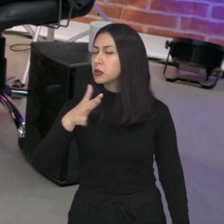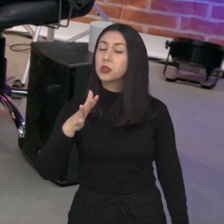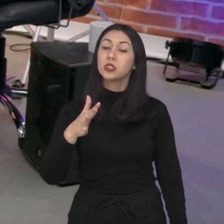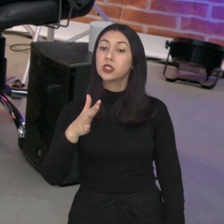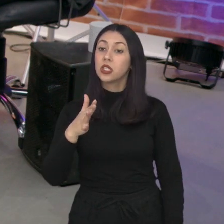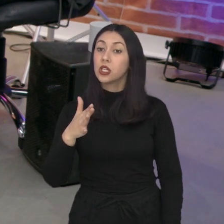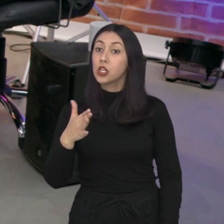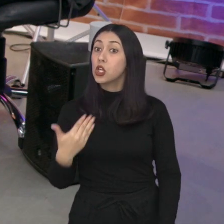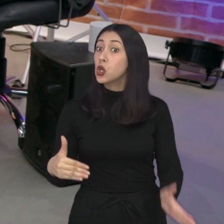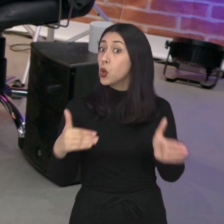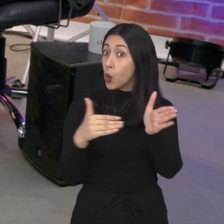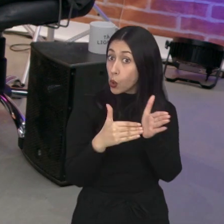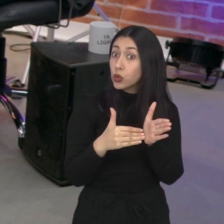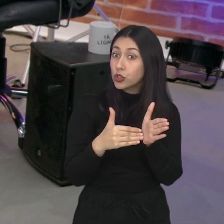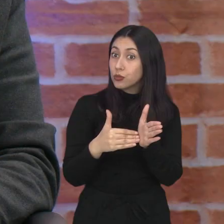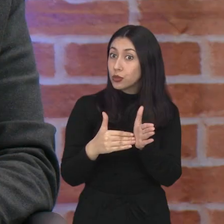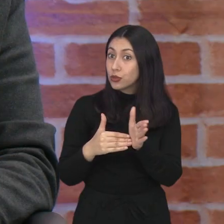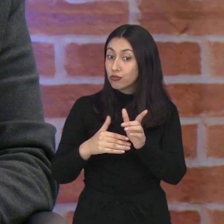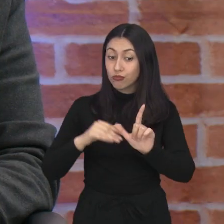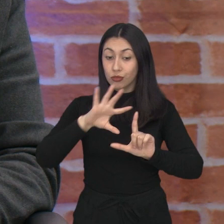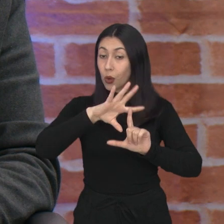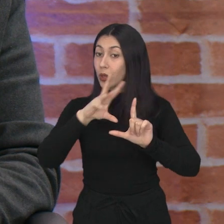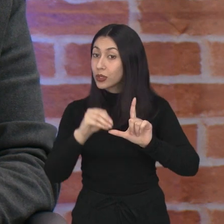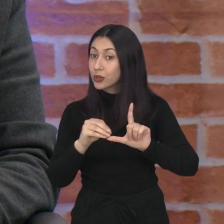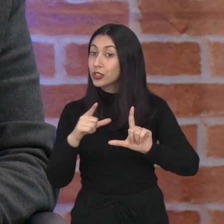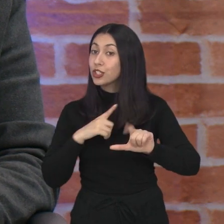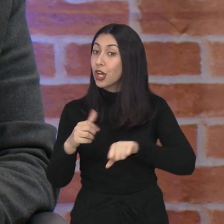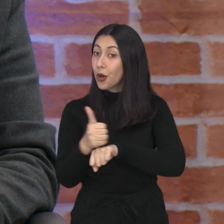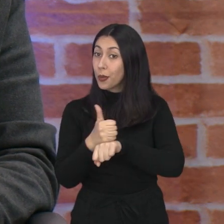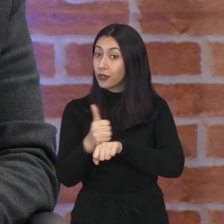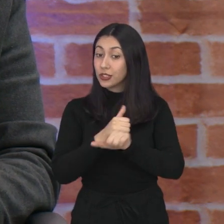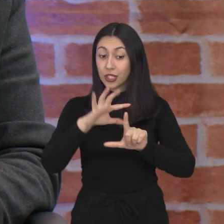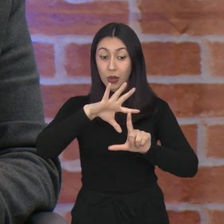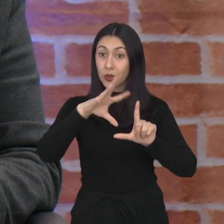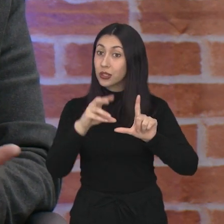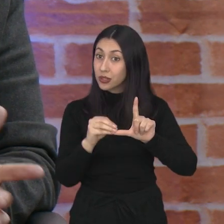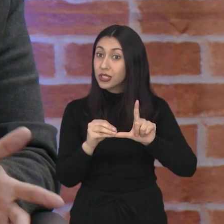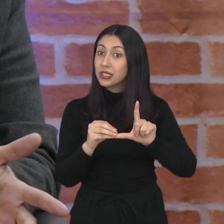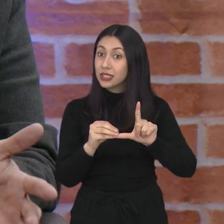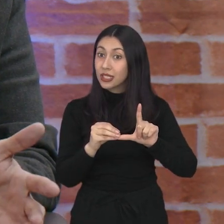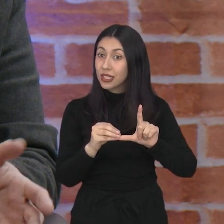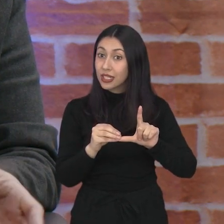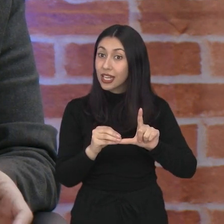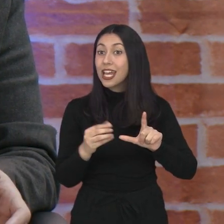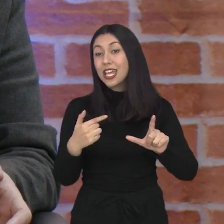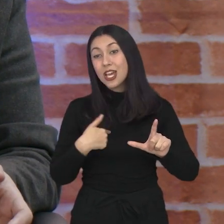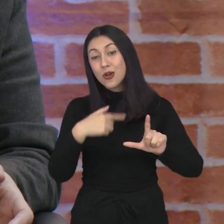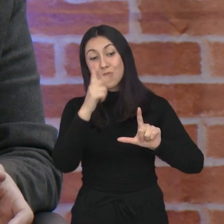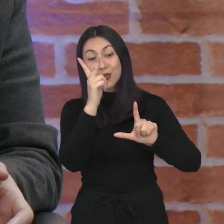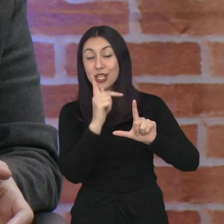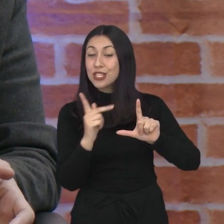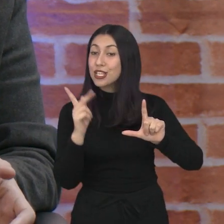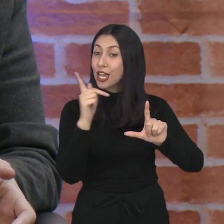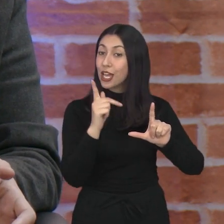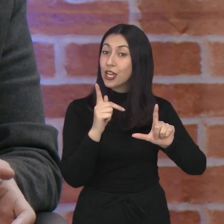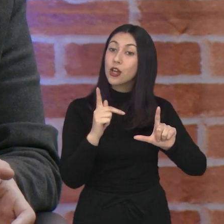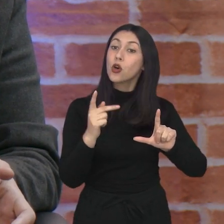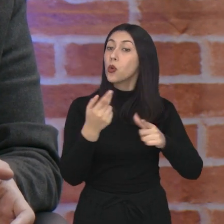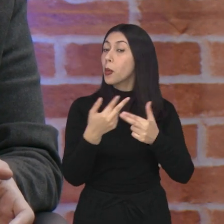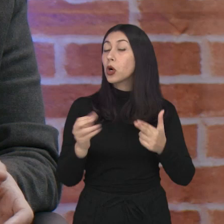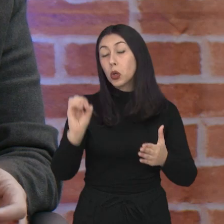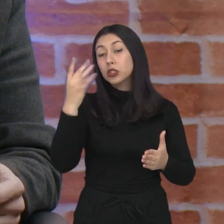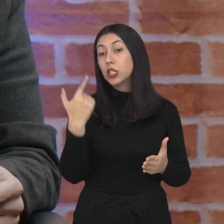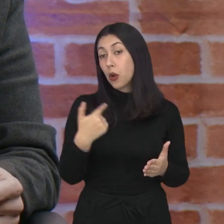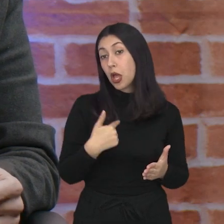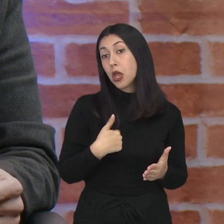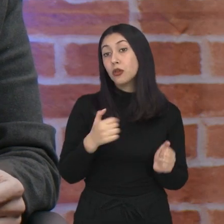era o cartunista. Aí era uma situação minha com a minha mãe. Eu falei, meu Deus, mãe, eu inverti os balões na revista.